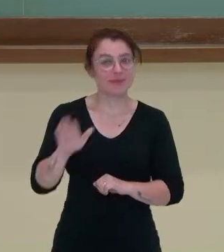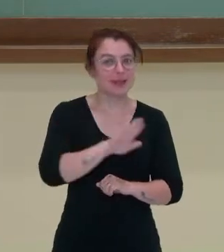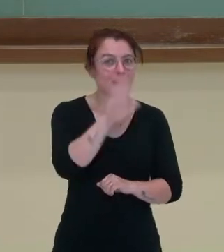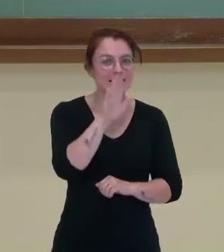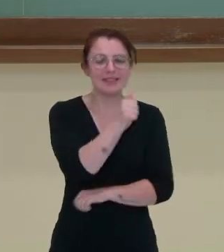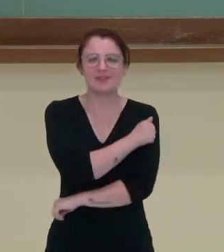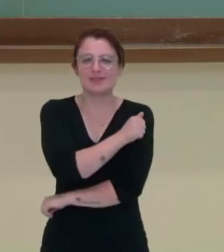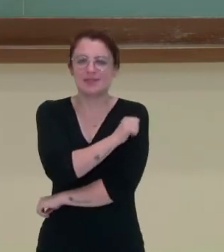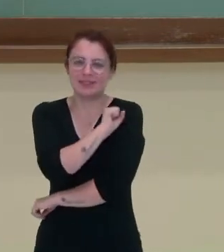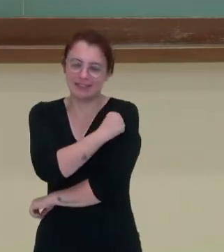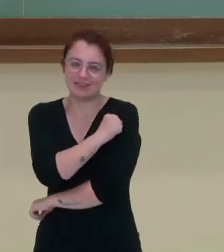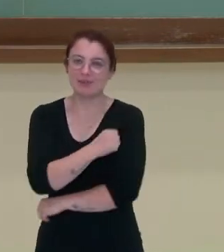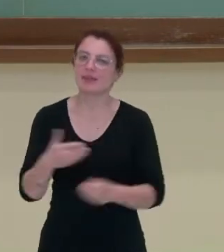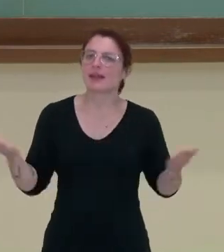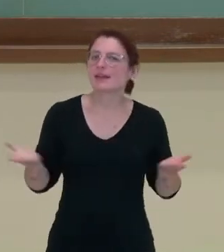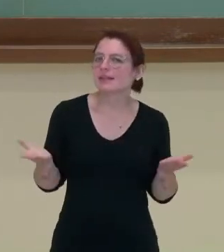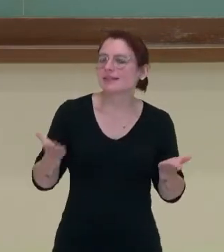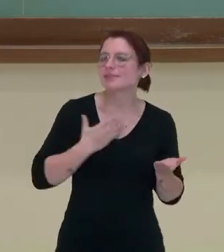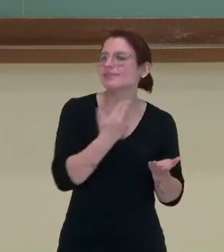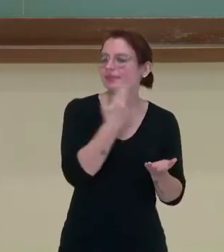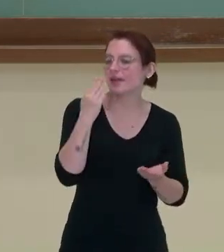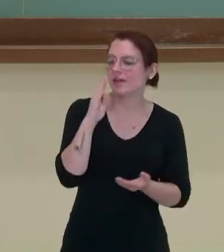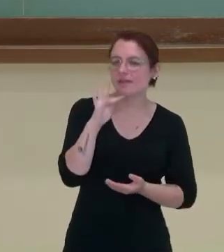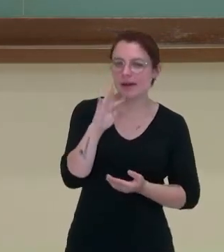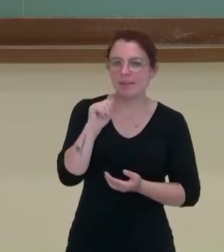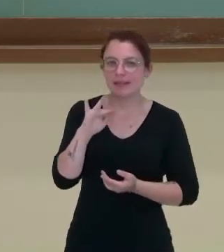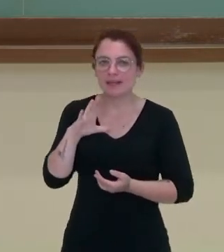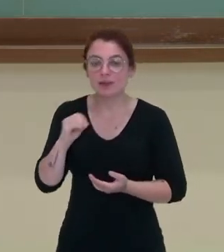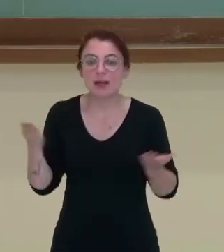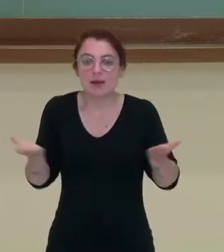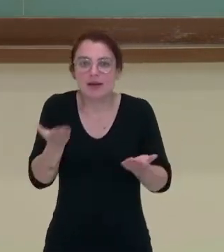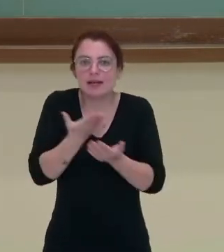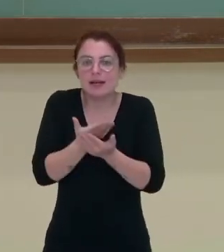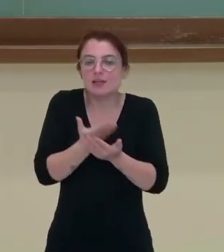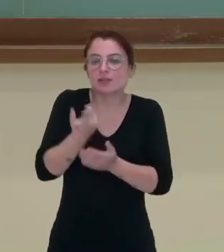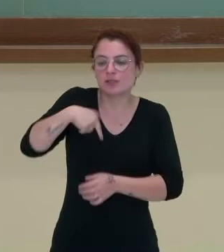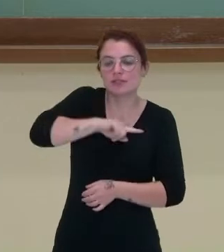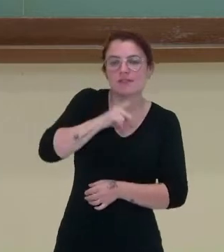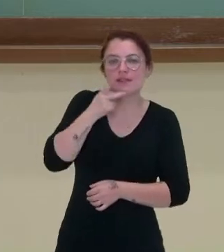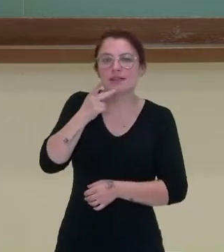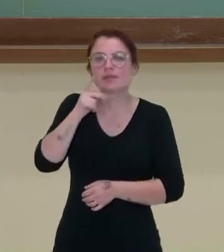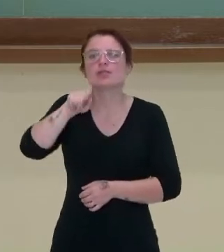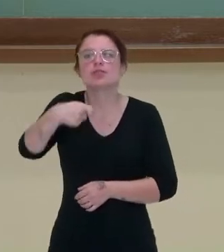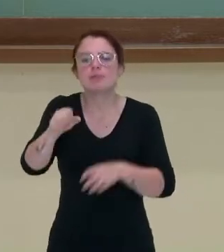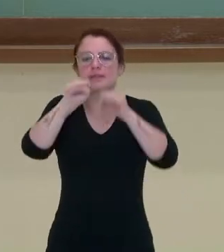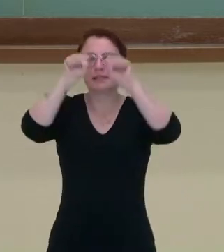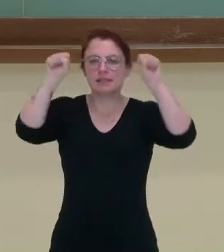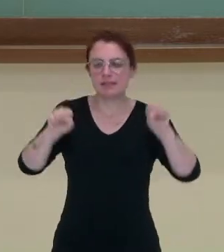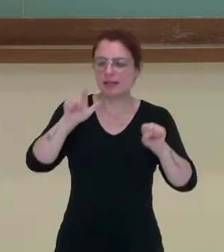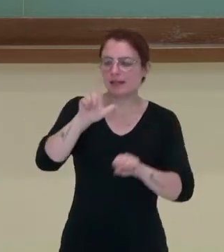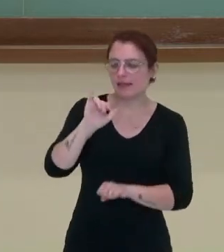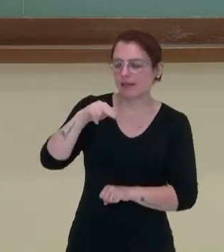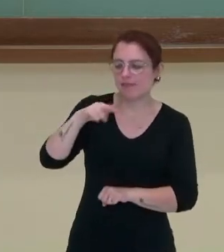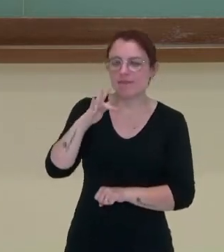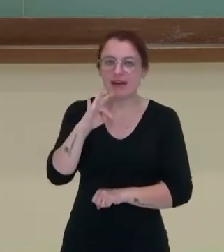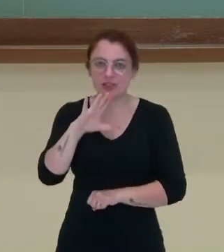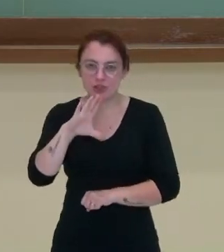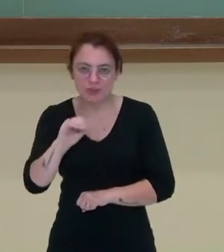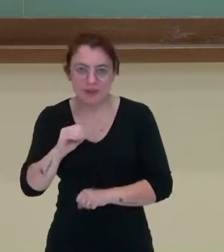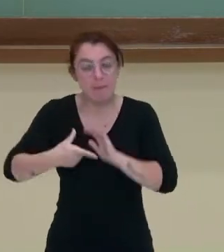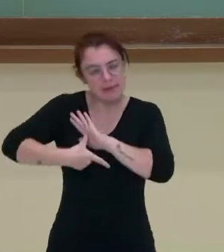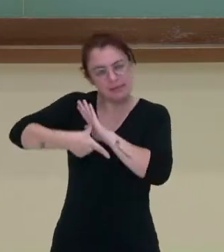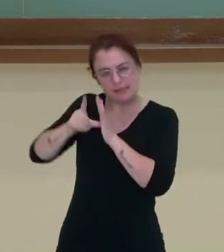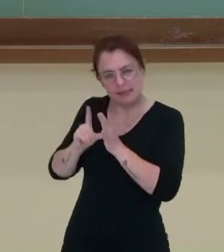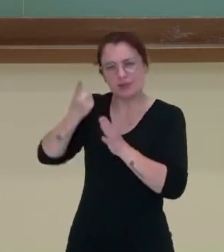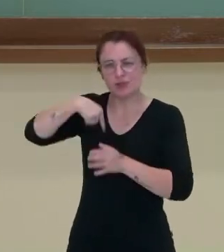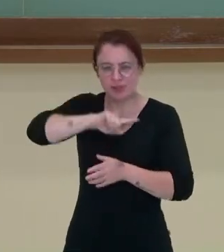Olá, estudantes do oitavo ano, aqui é o professor Fabiano e nessa aula nós vamos falar sobre o sistema linfático. Mas antes de falarmos sobre